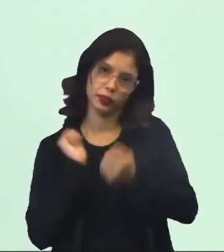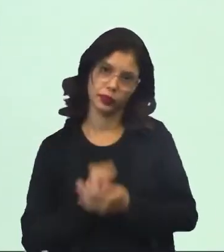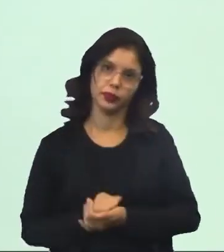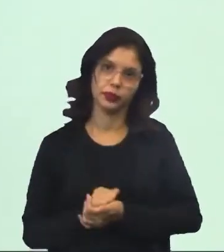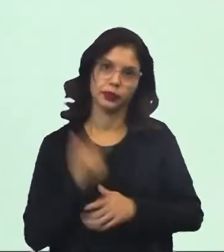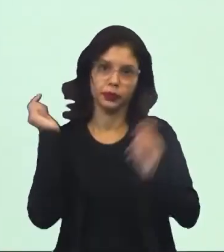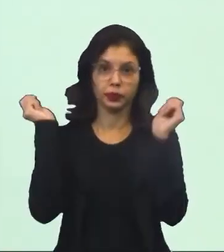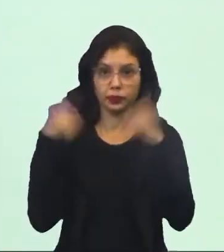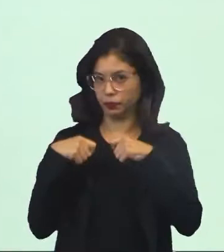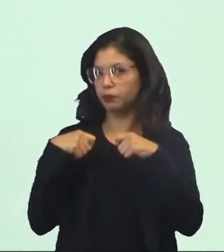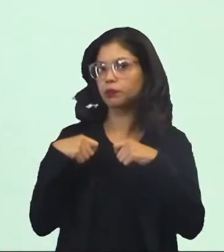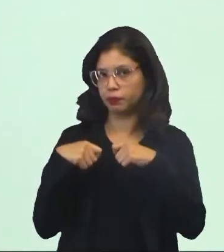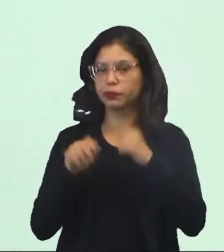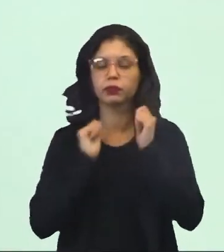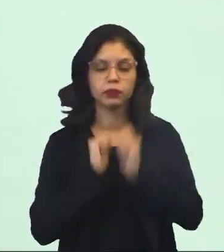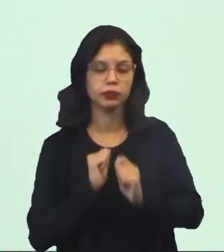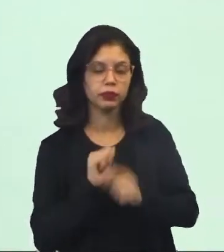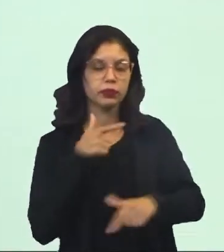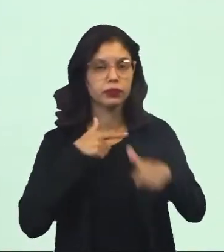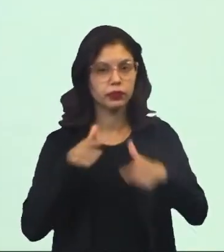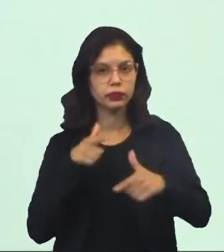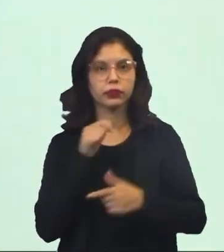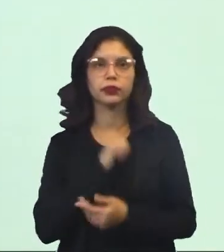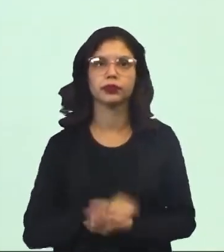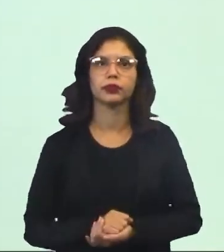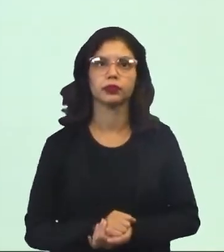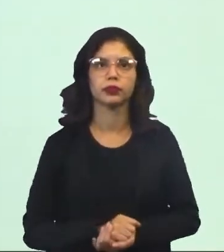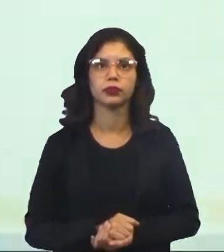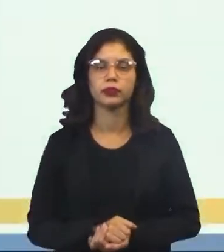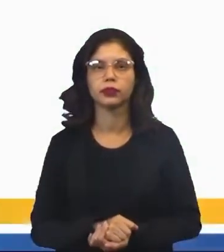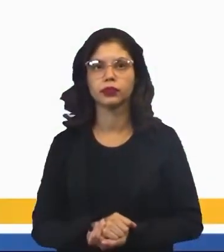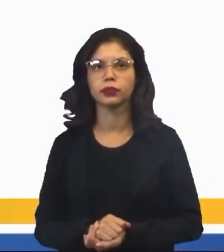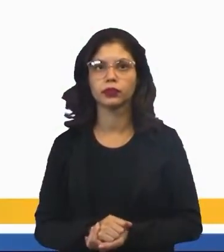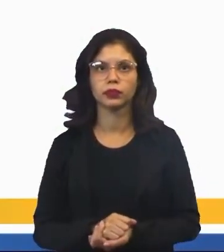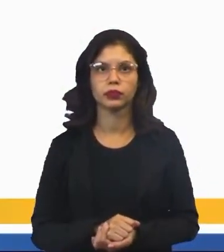vastas possibilidades para que elas possam escolher. Próximo